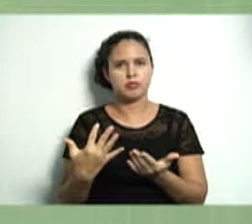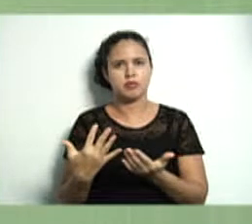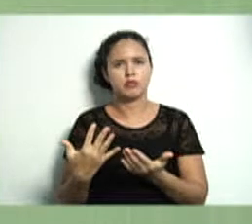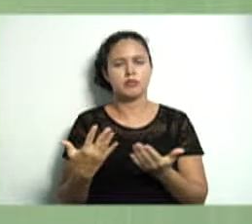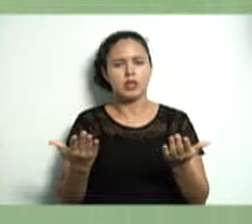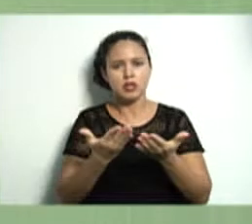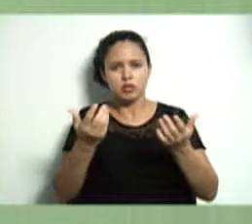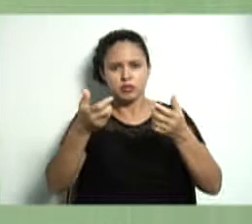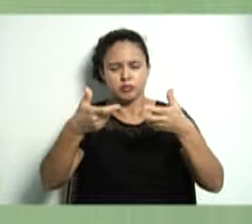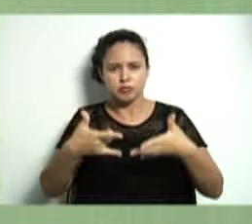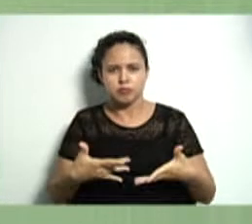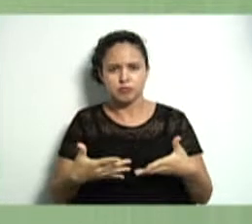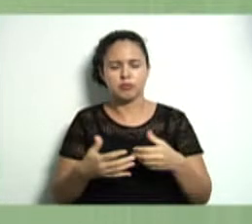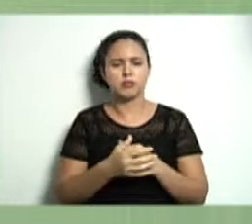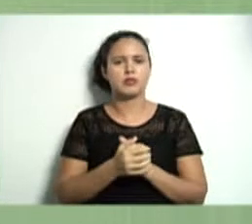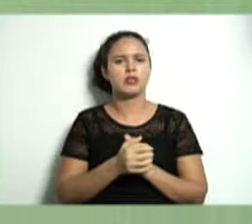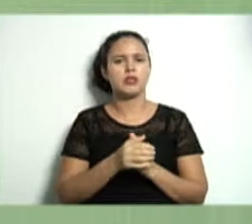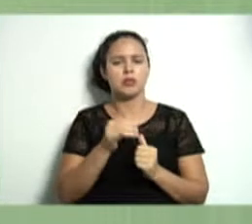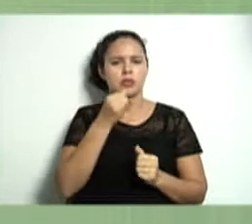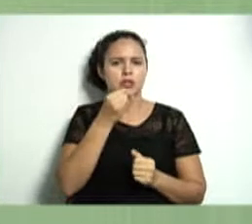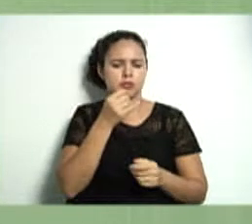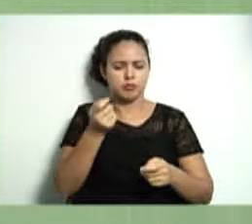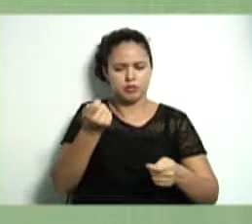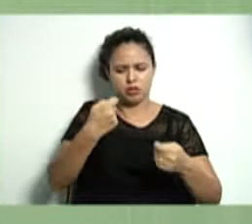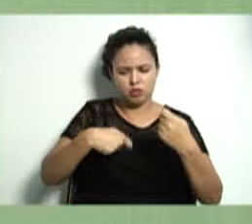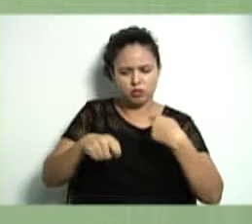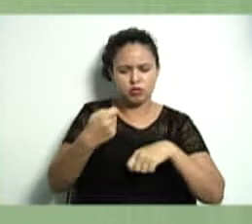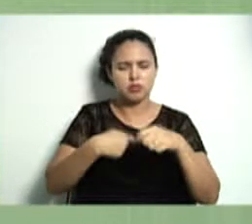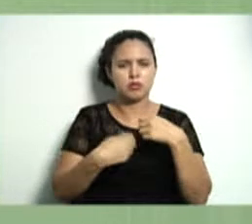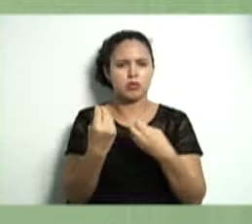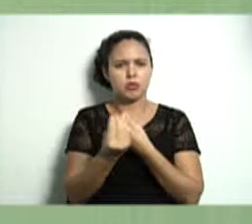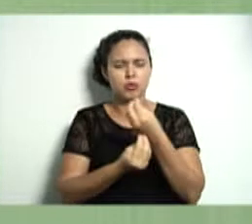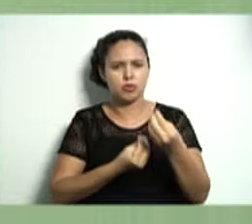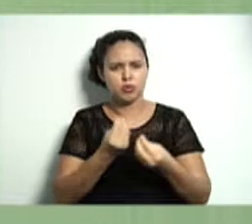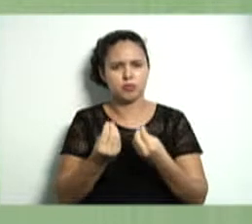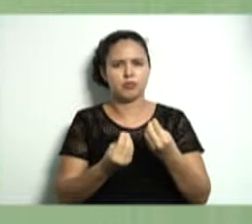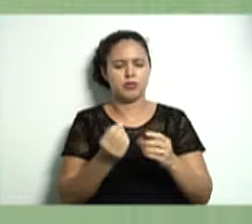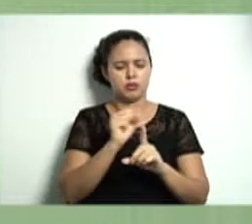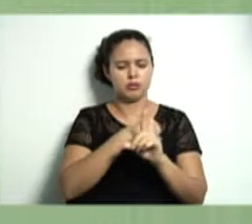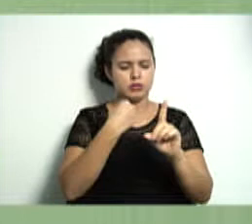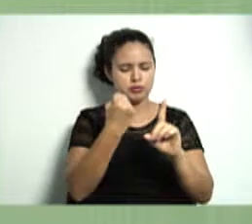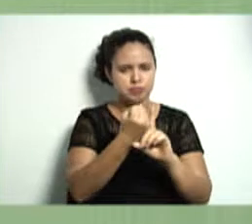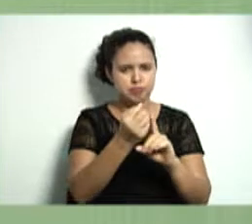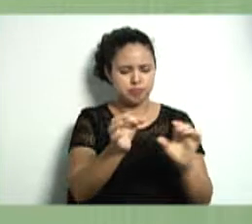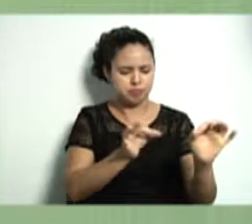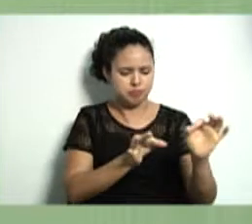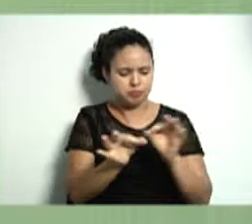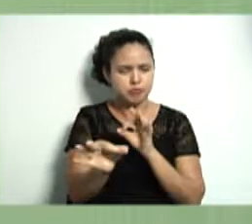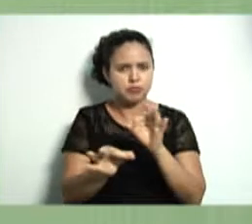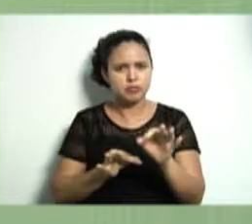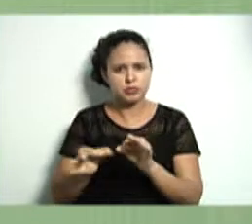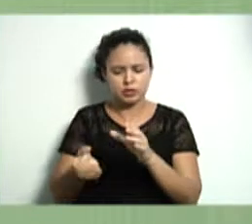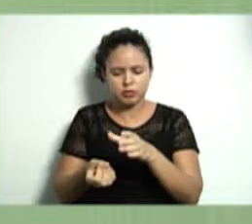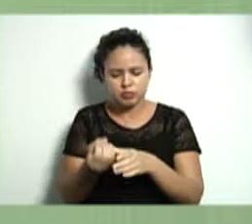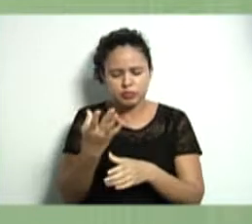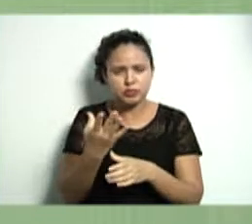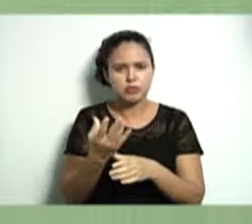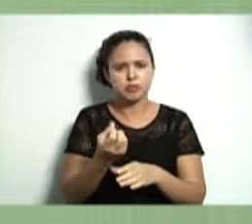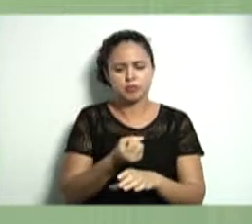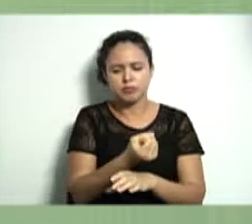um aspecto que é econômico, que é a forma pelo qual a sociedade se organiza para produzir os